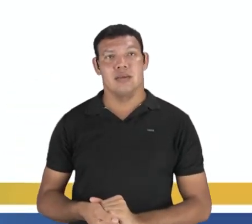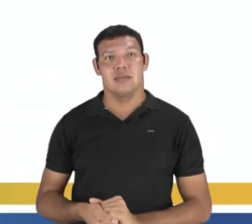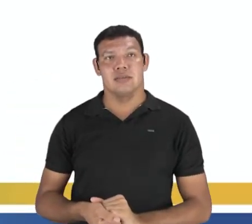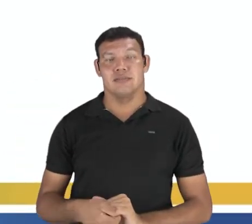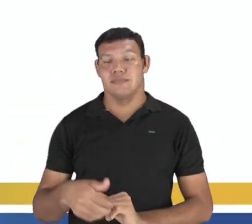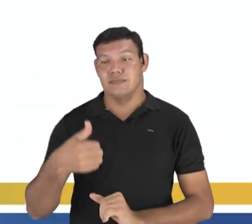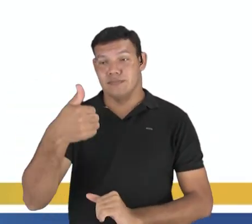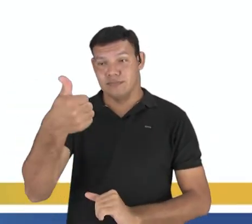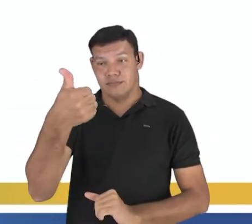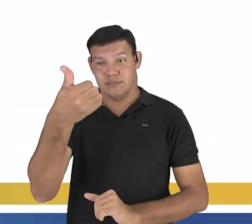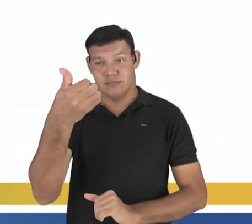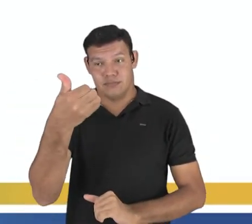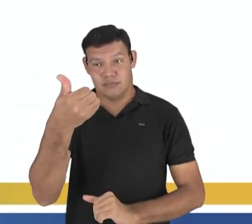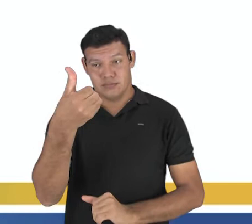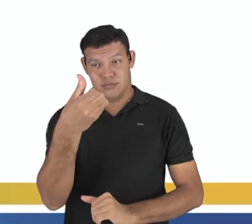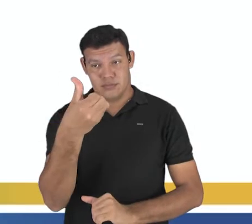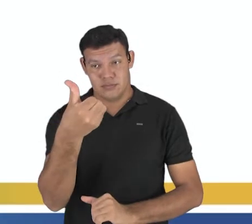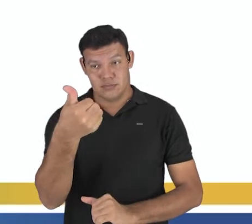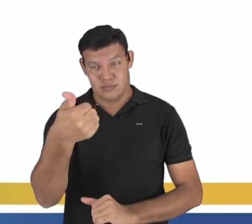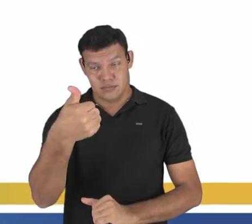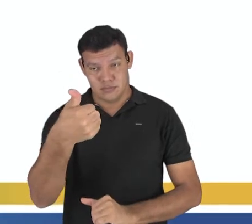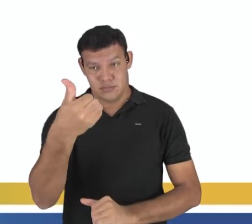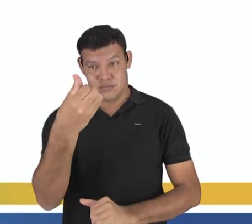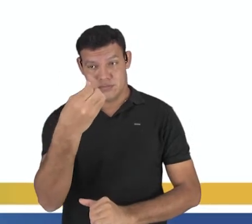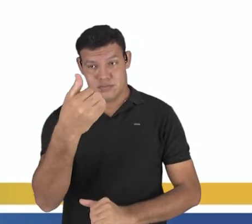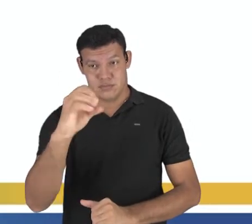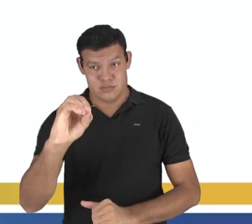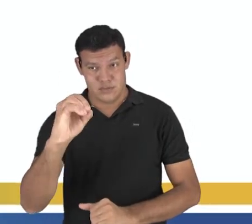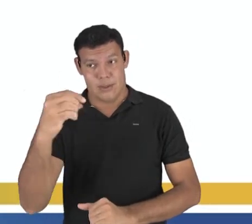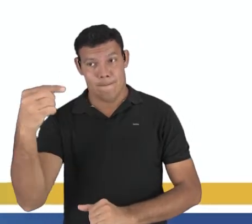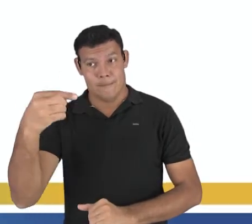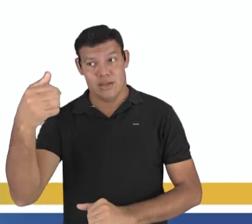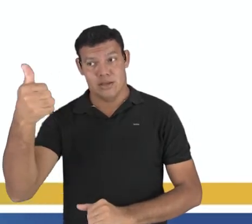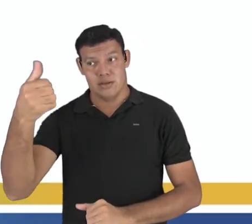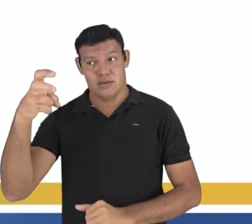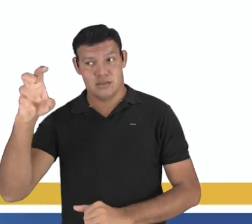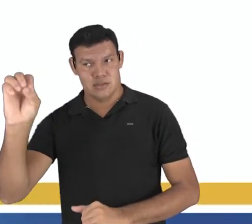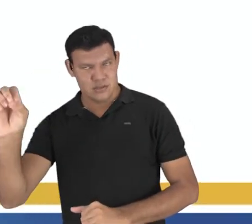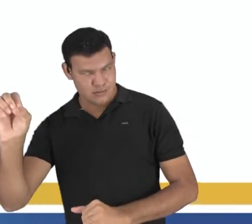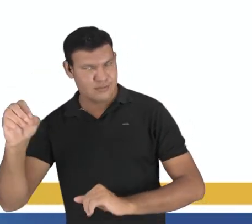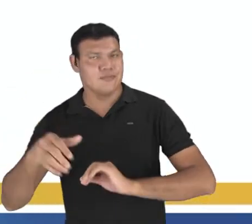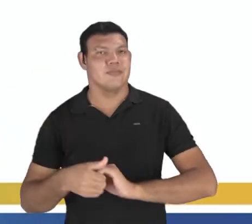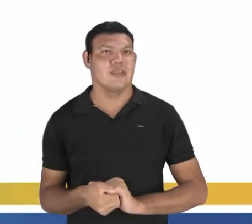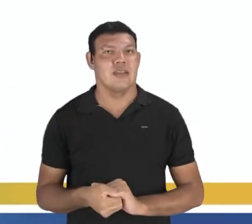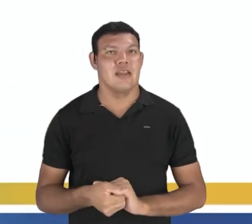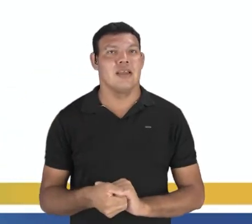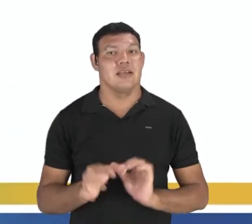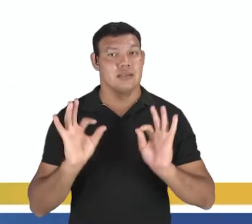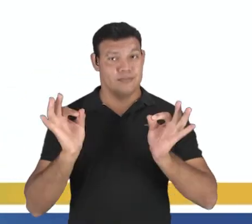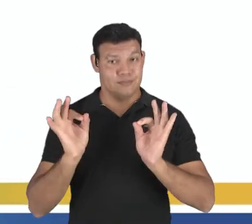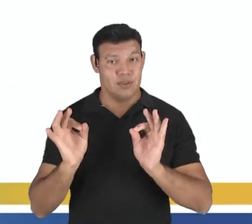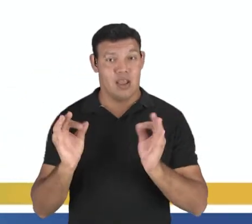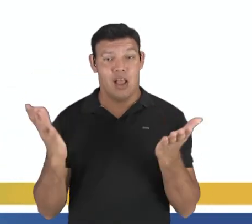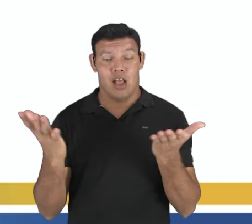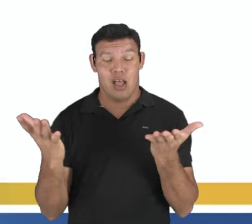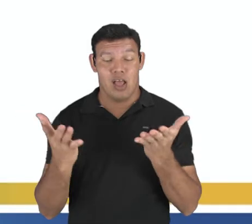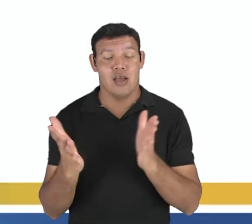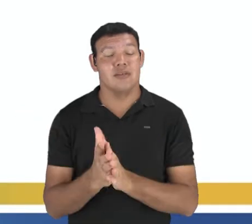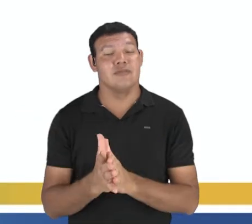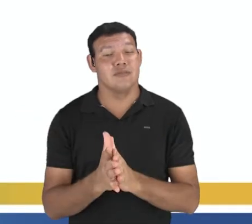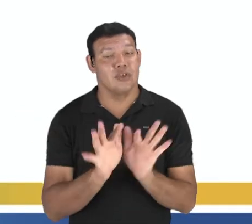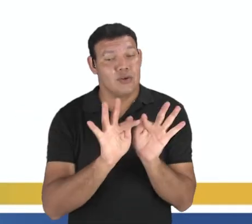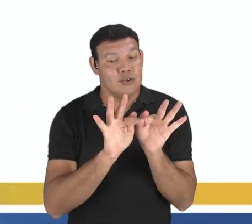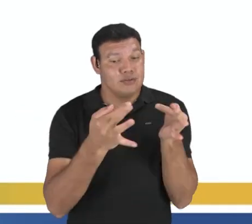ficar 160 menos 150, certo? E agora a gente vai reduzir